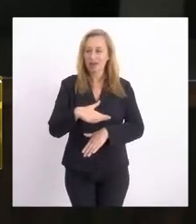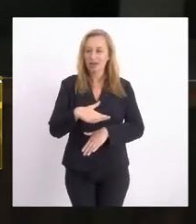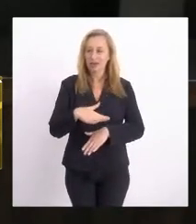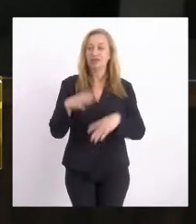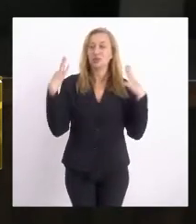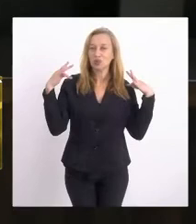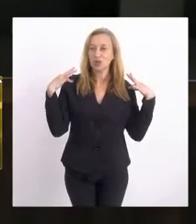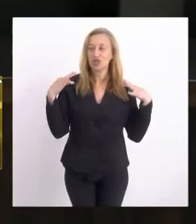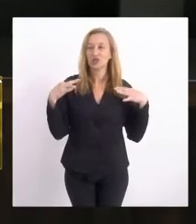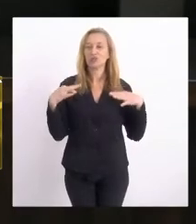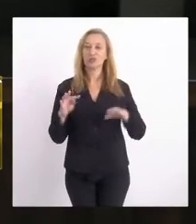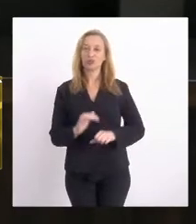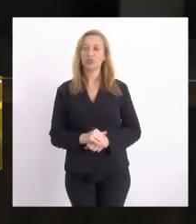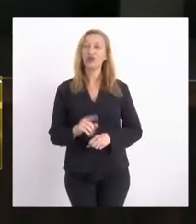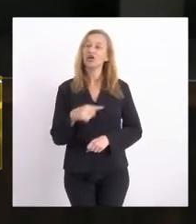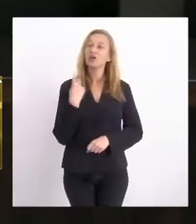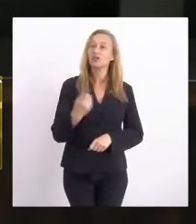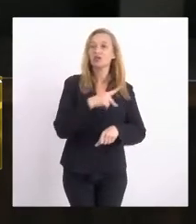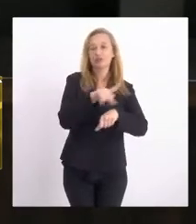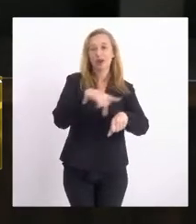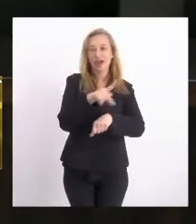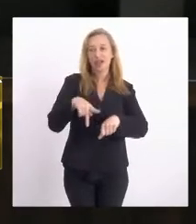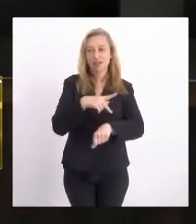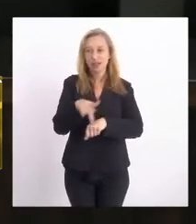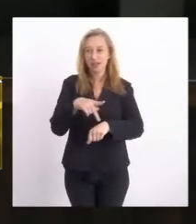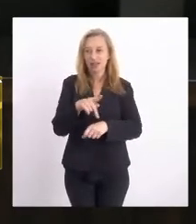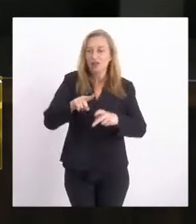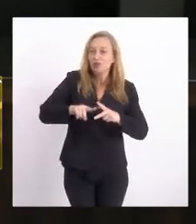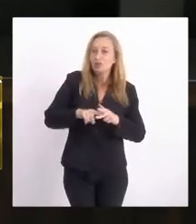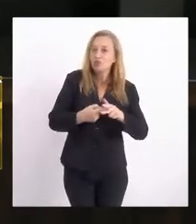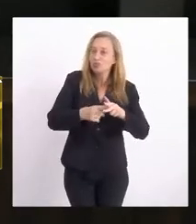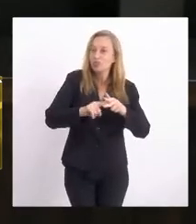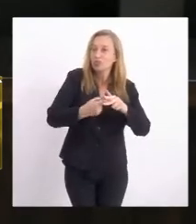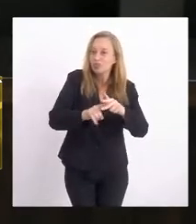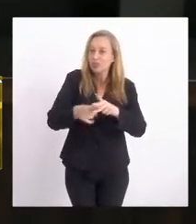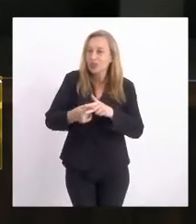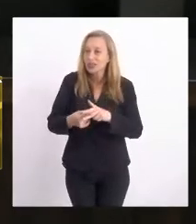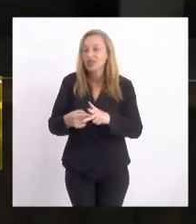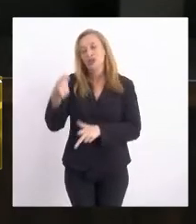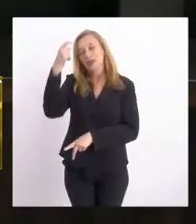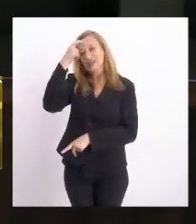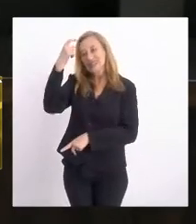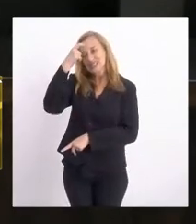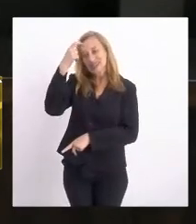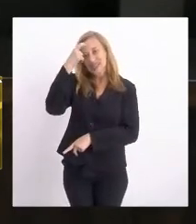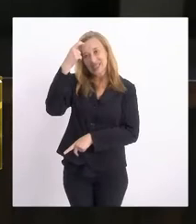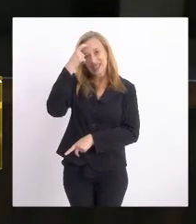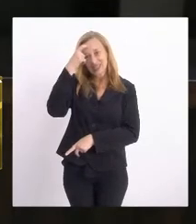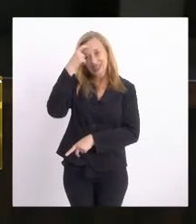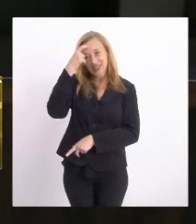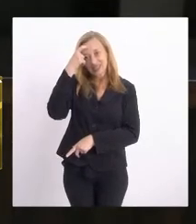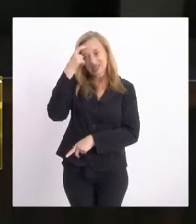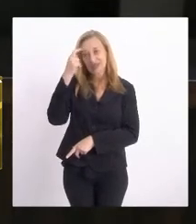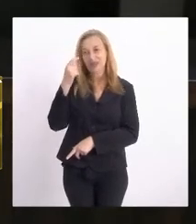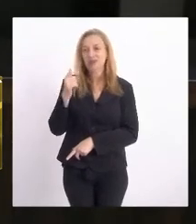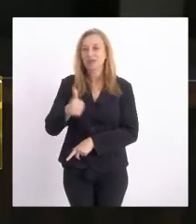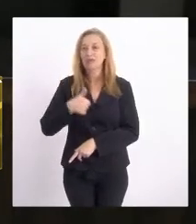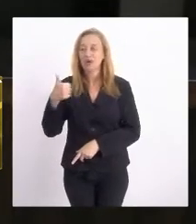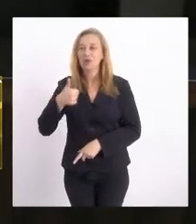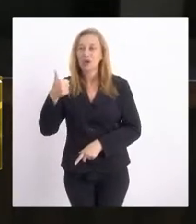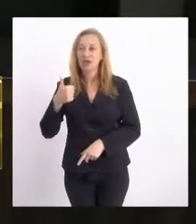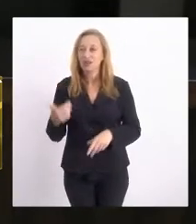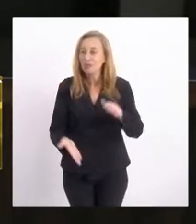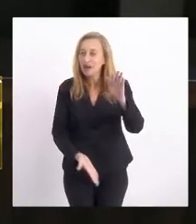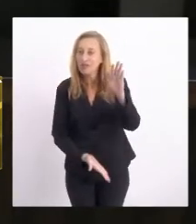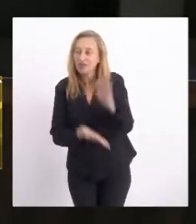setor em nosso país com ações de regulamentação e conscientização para reagendamentos